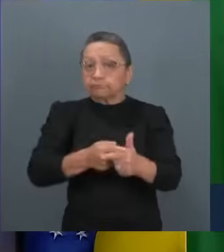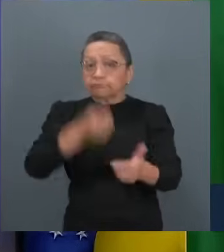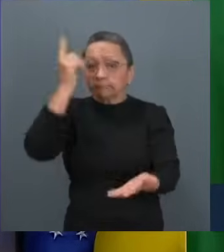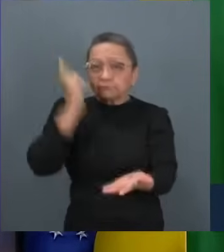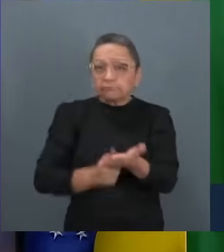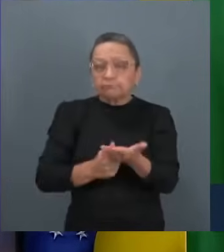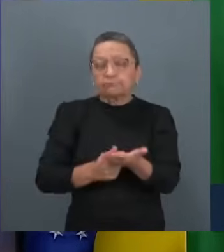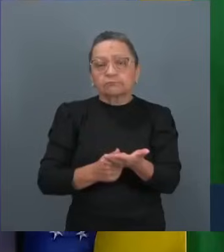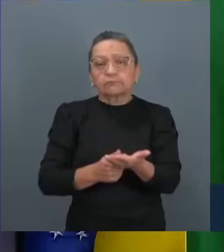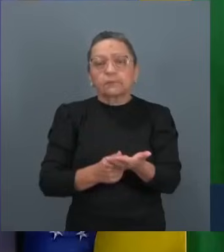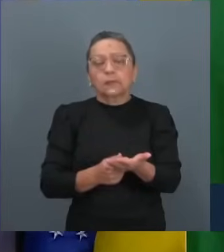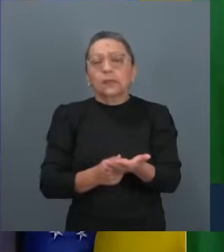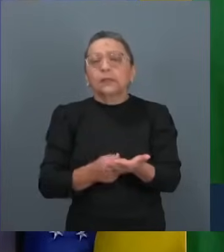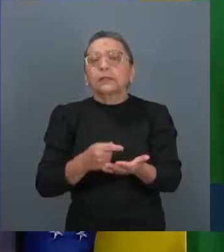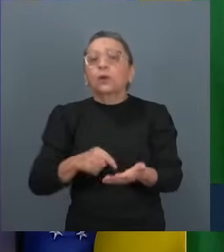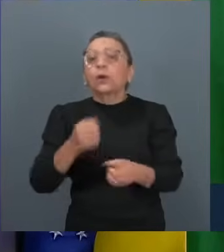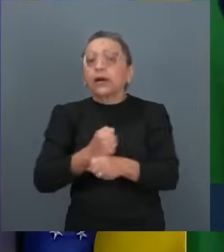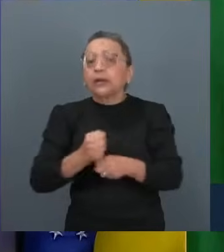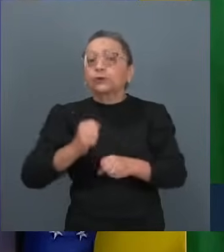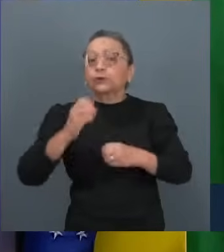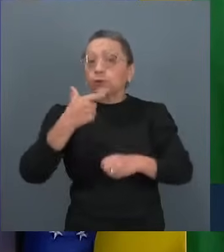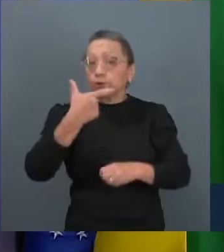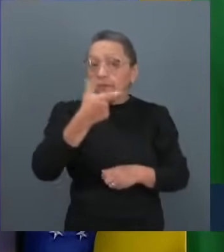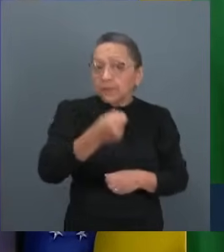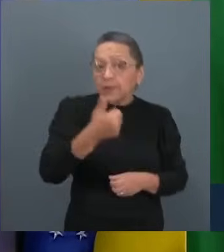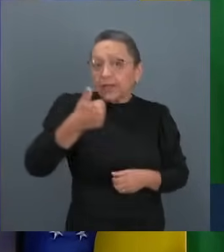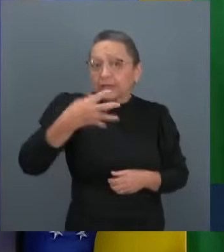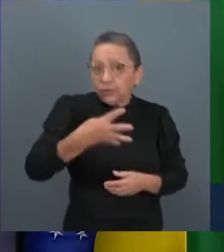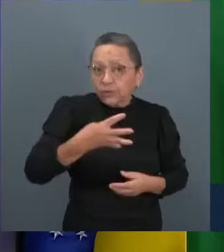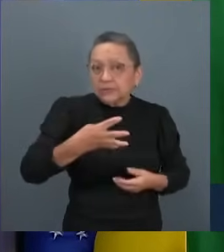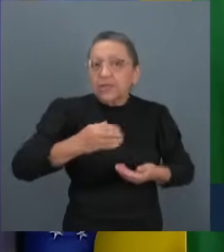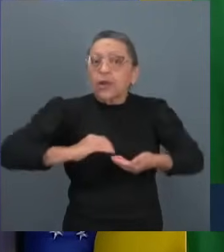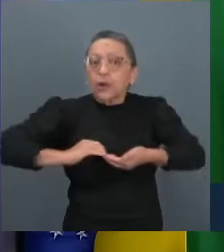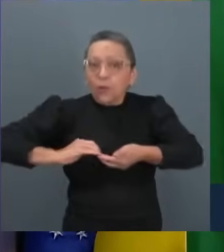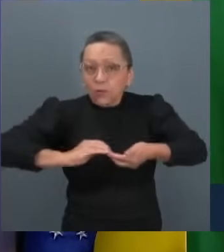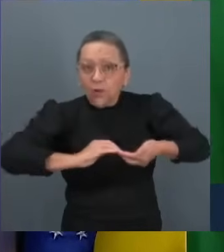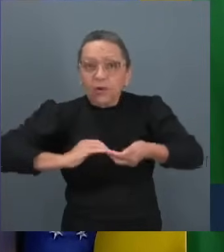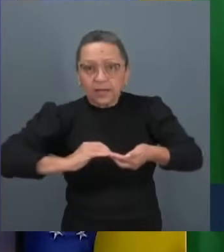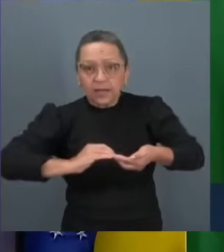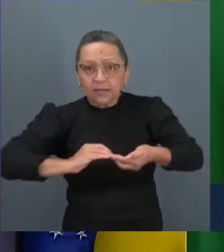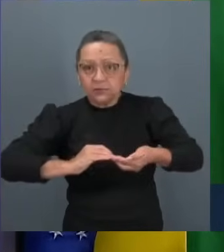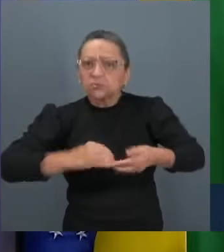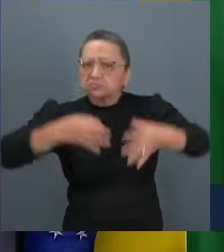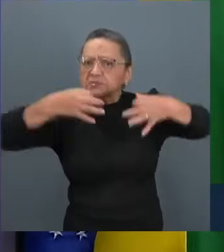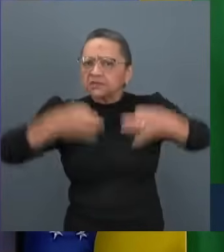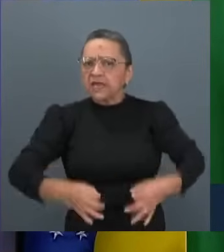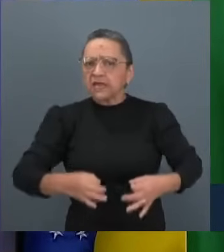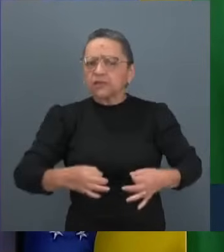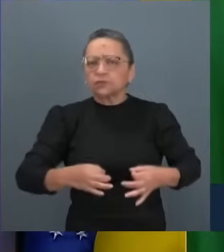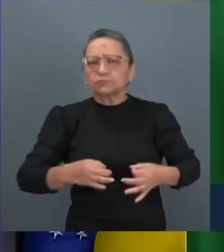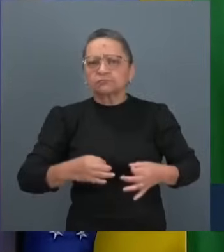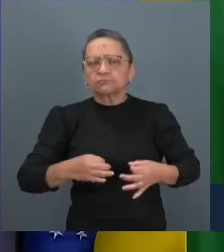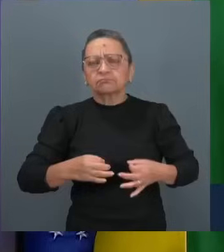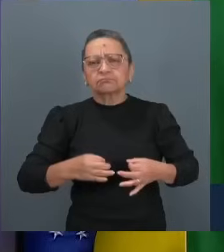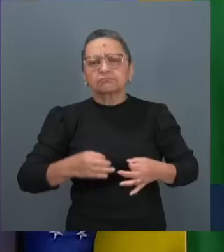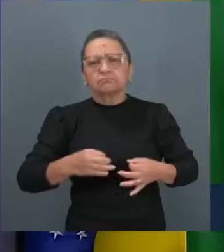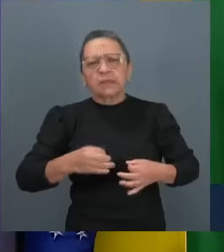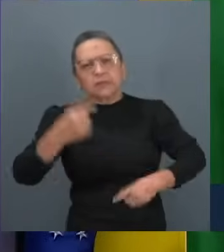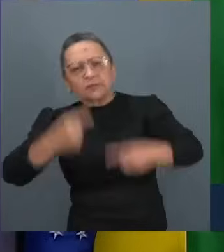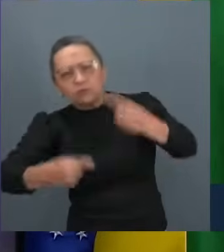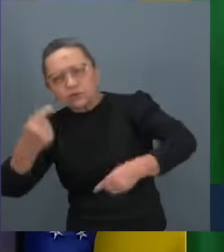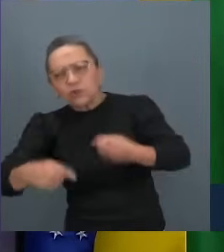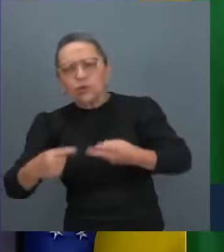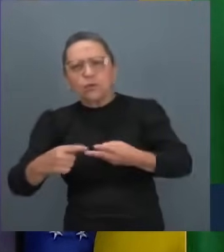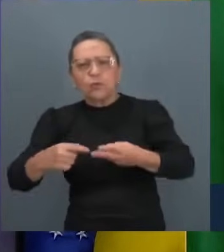Congresso fez a parte dele em 2014. O senhor estava aqui, né, ou era governador? 2014. O senhor